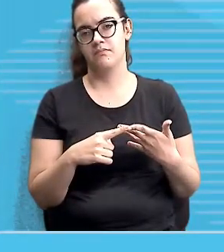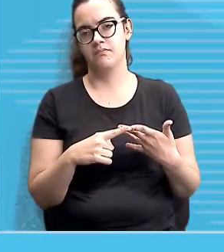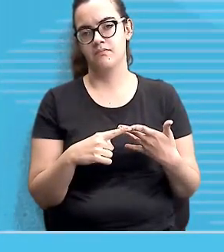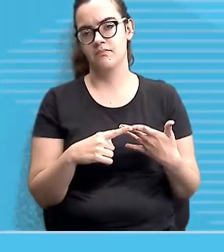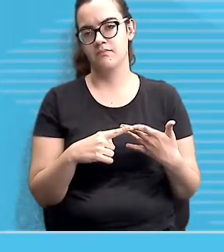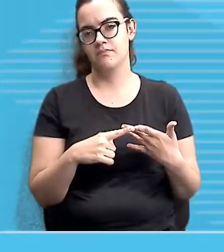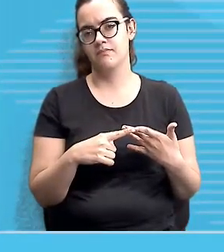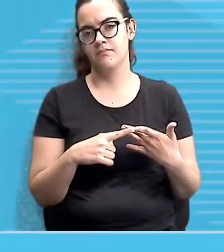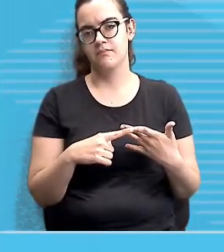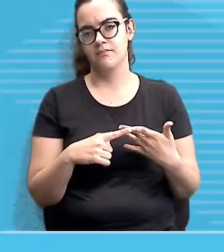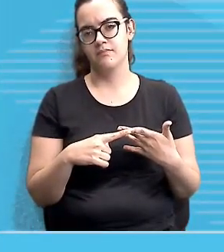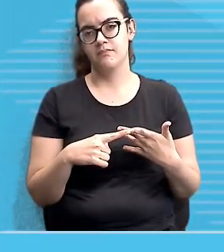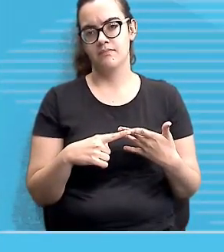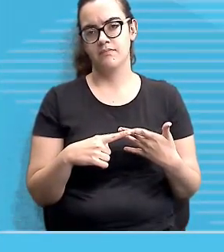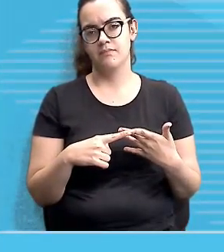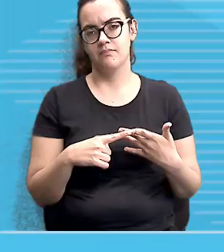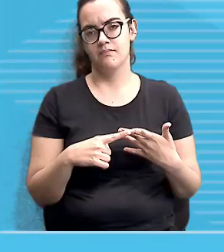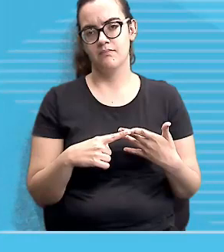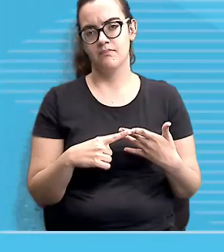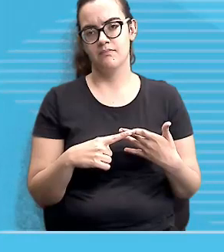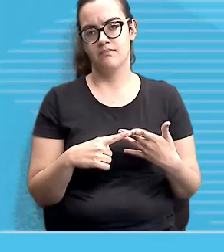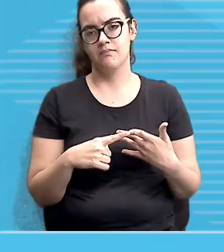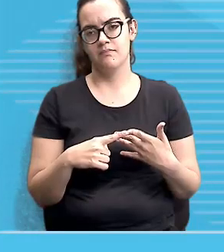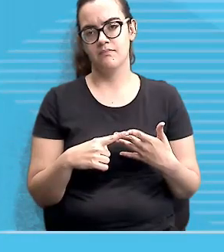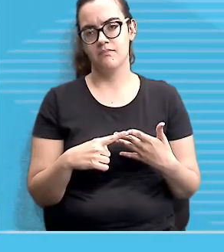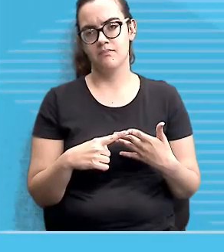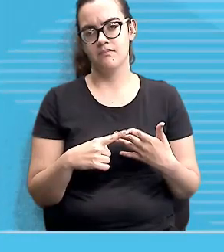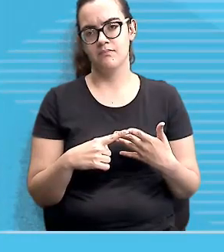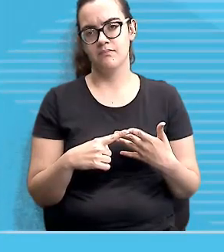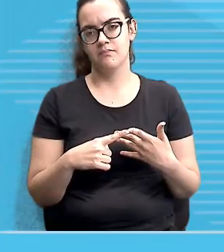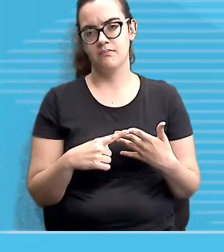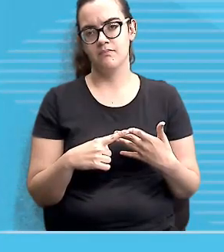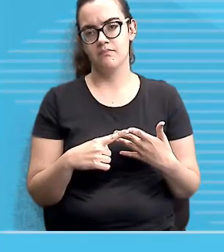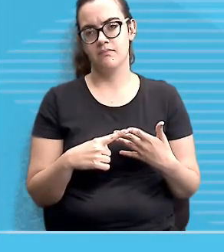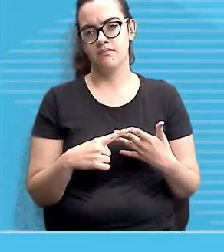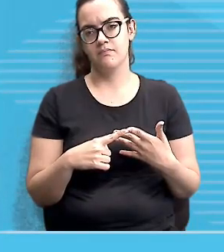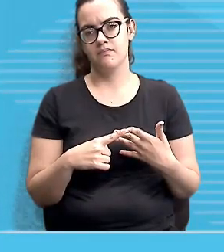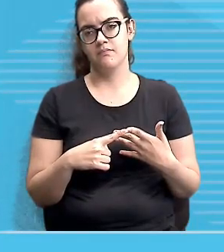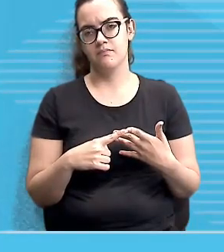Esse é o segundo E aí